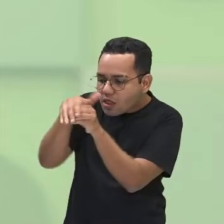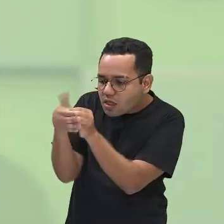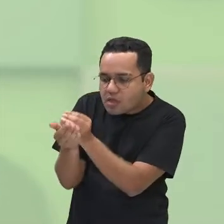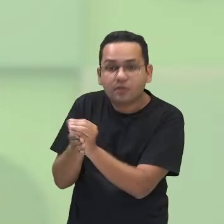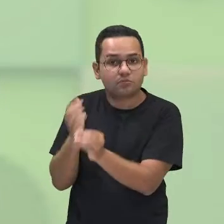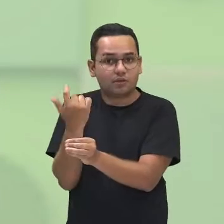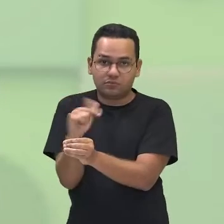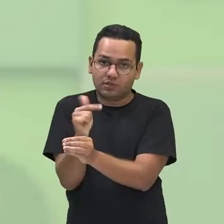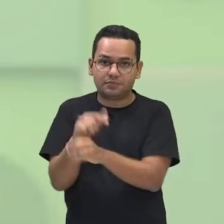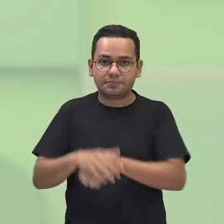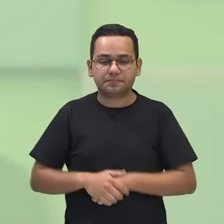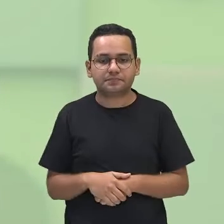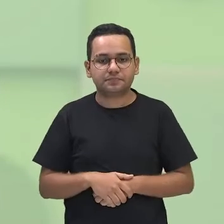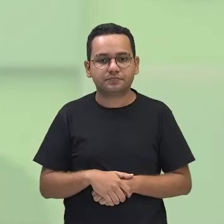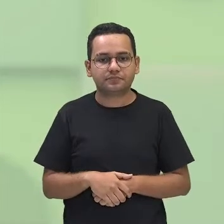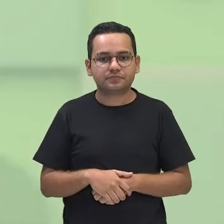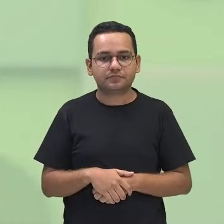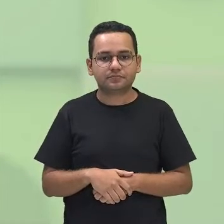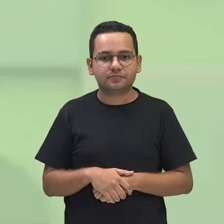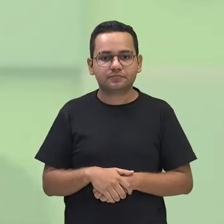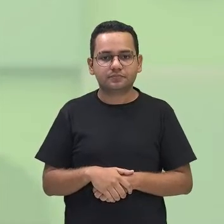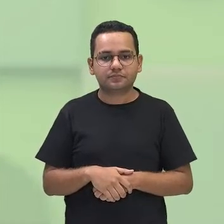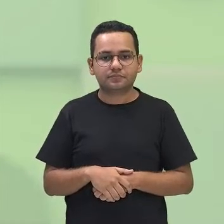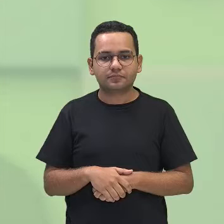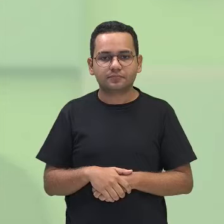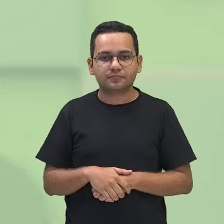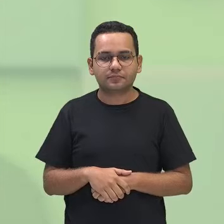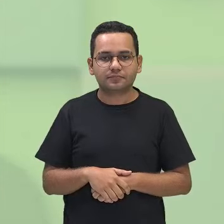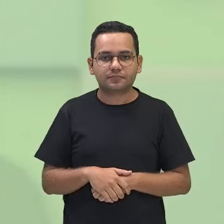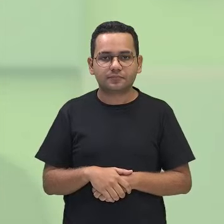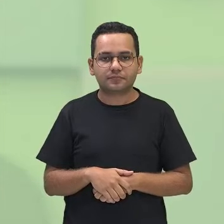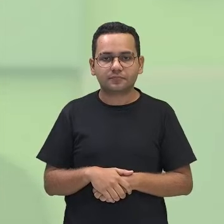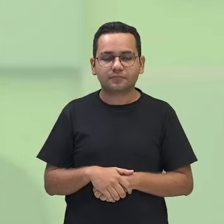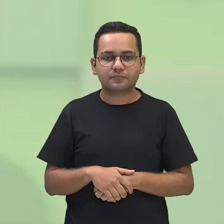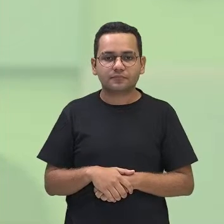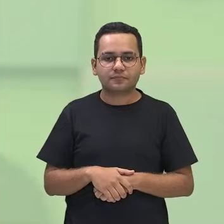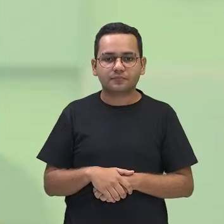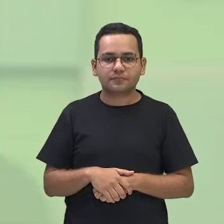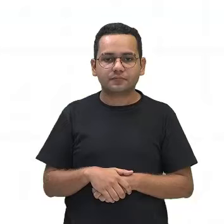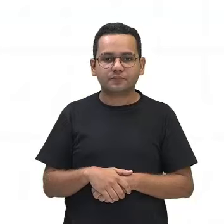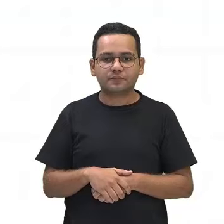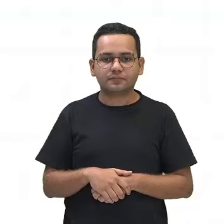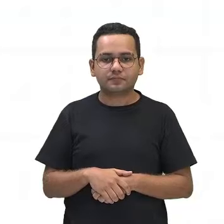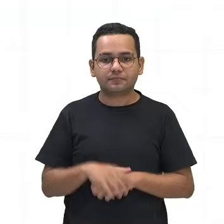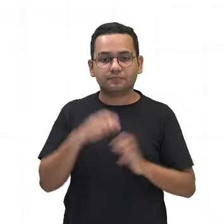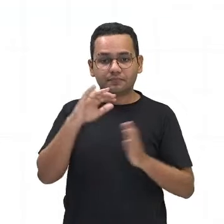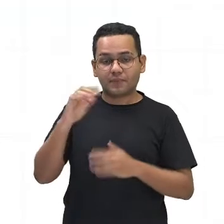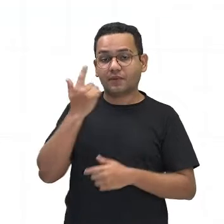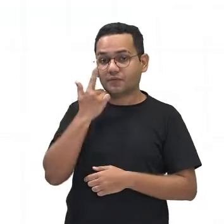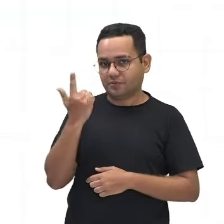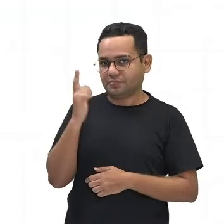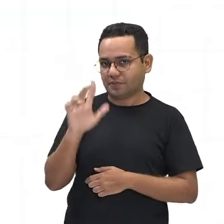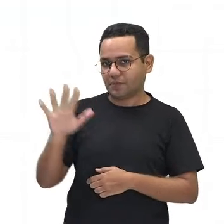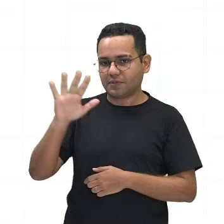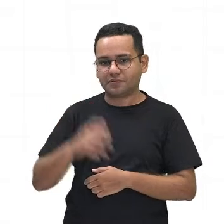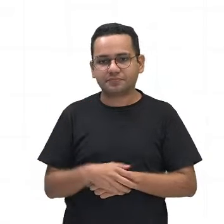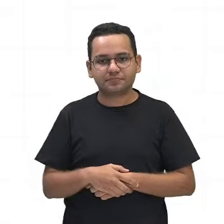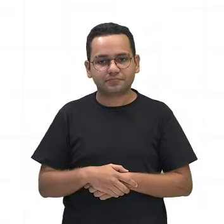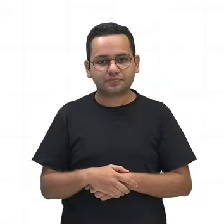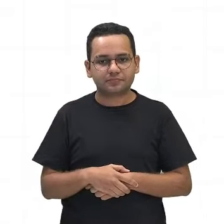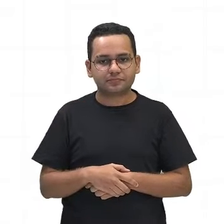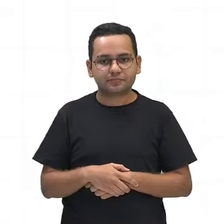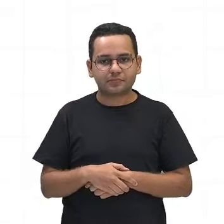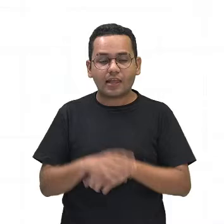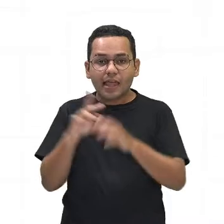sementes. Aquela estrutura que nós vamos ver agora, olha, nessa imagem, ela já é a